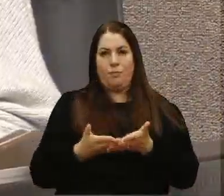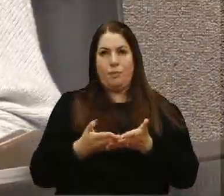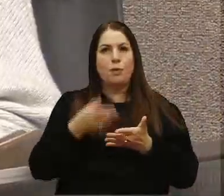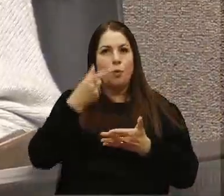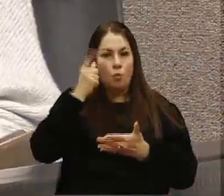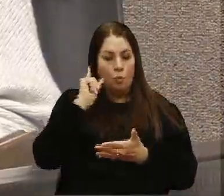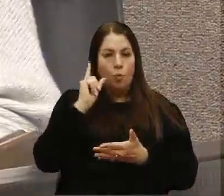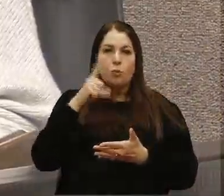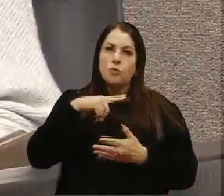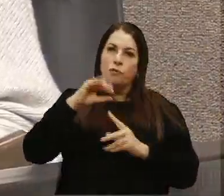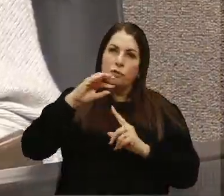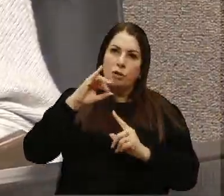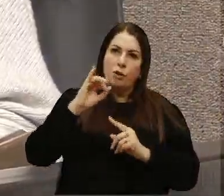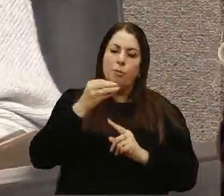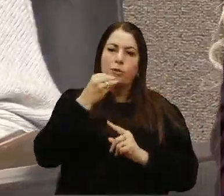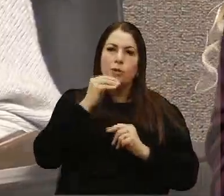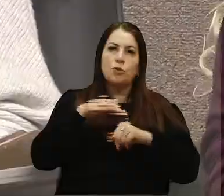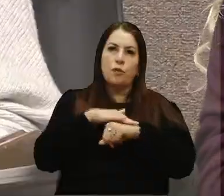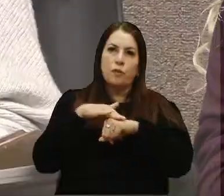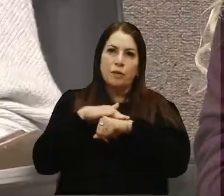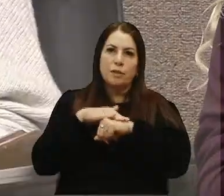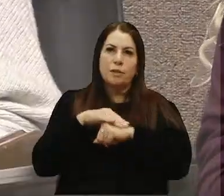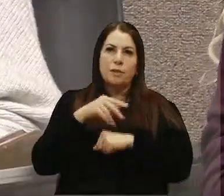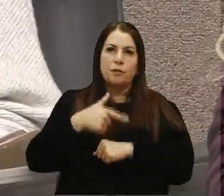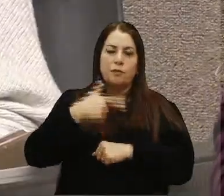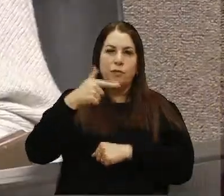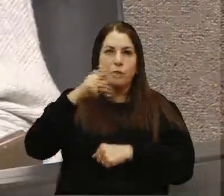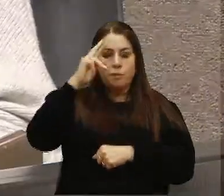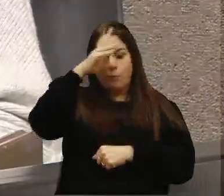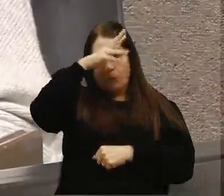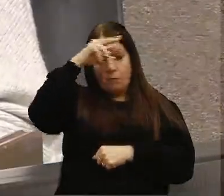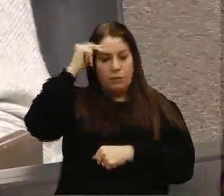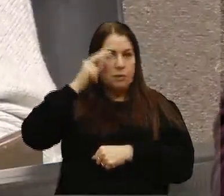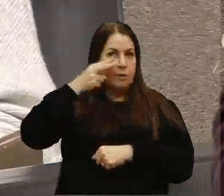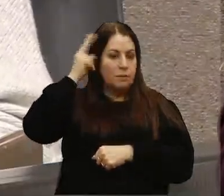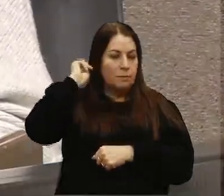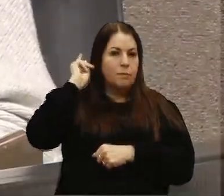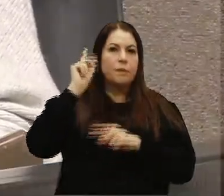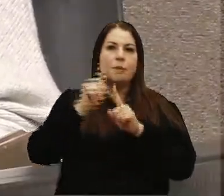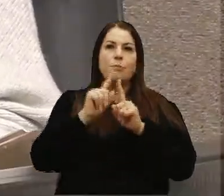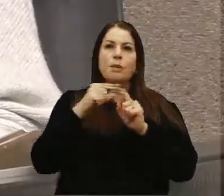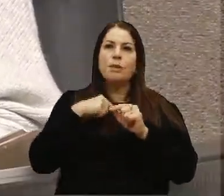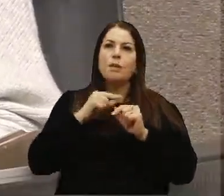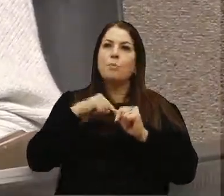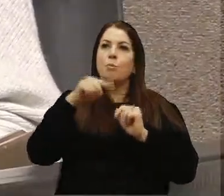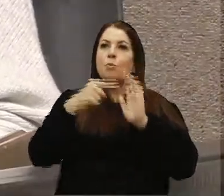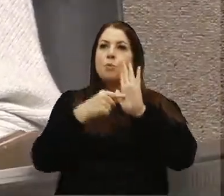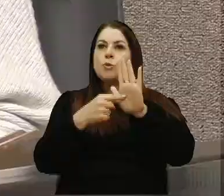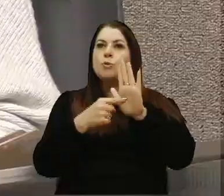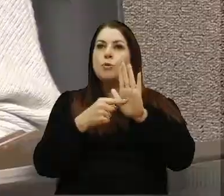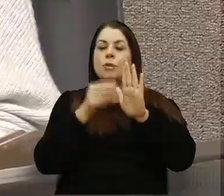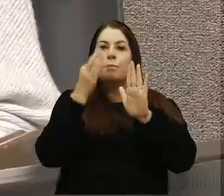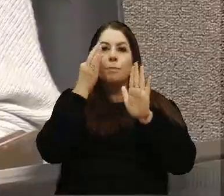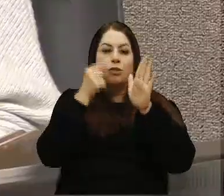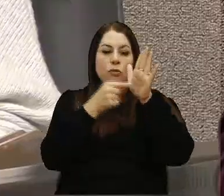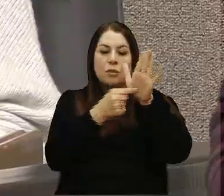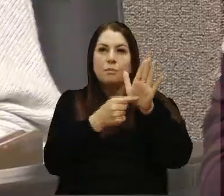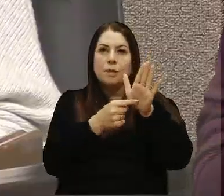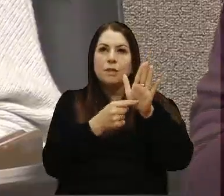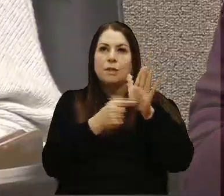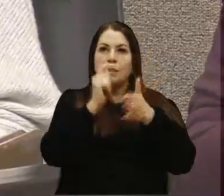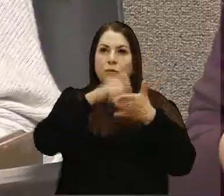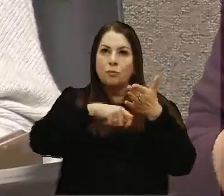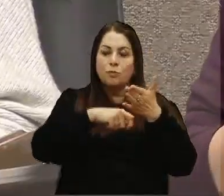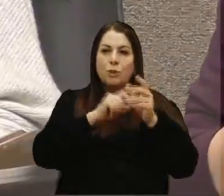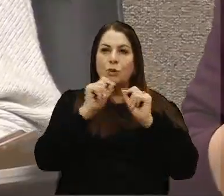ontem eu tive a oportunidade de conversar com o vice-prefeito Edson Nespolo, onde eu levei para ele pessoalmente a nossa